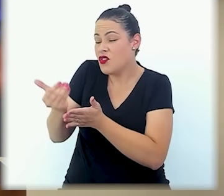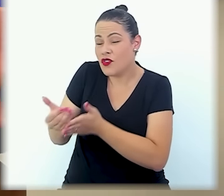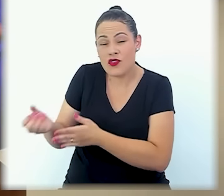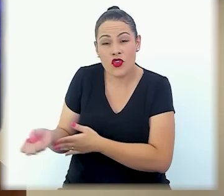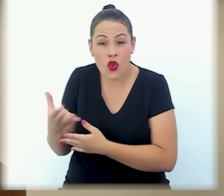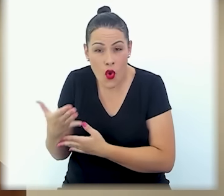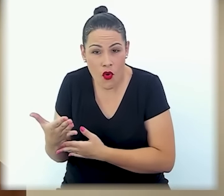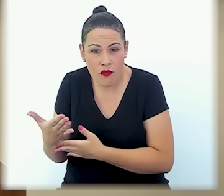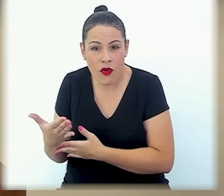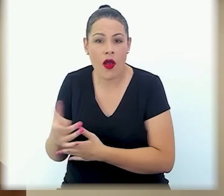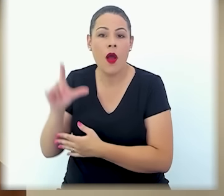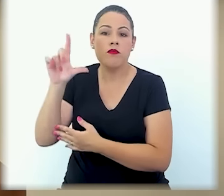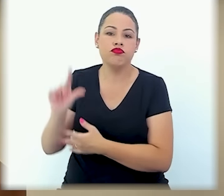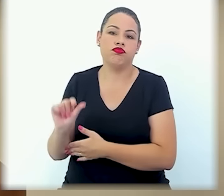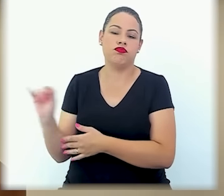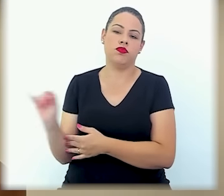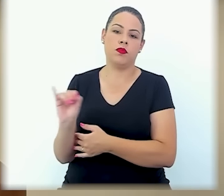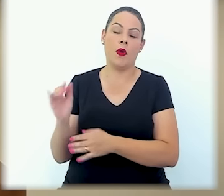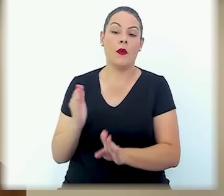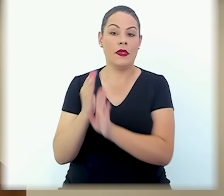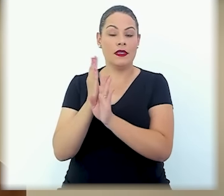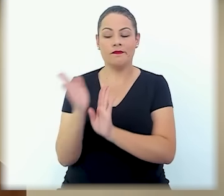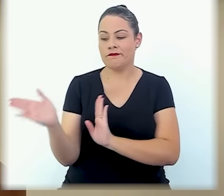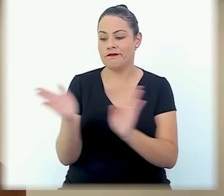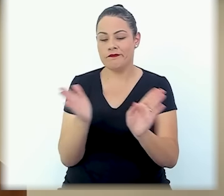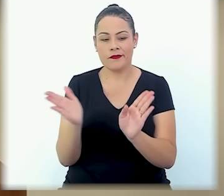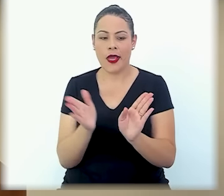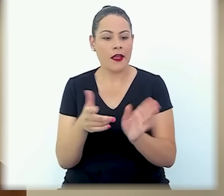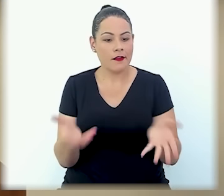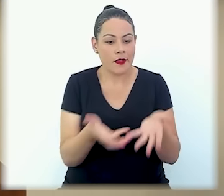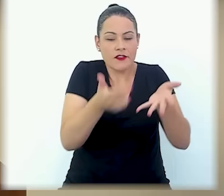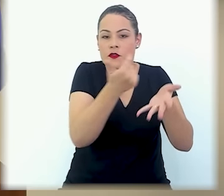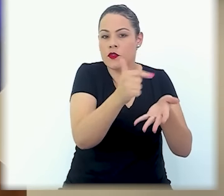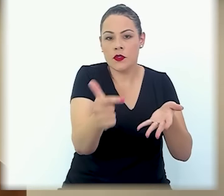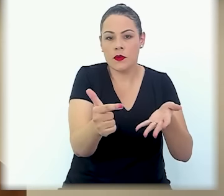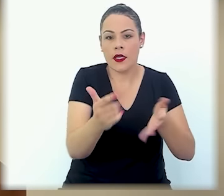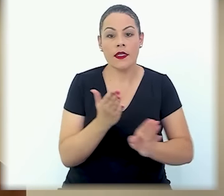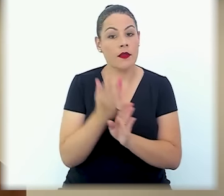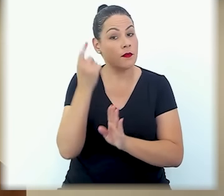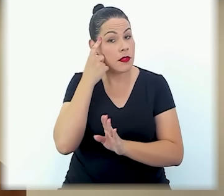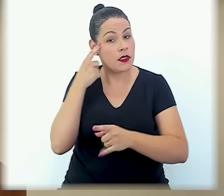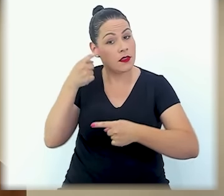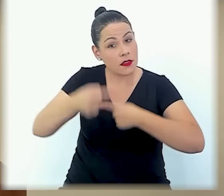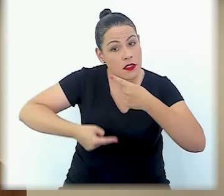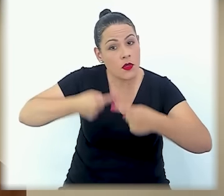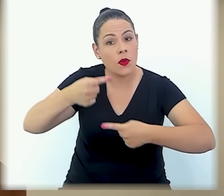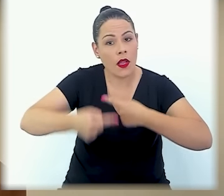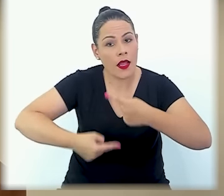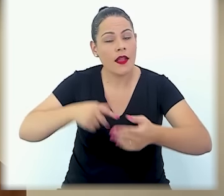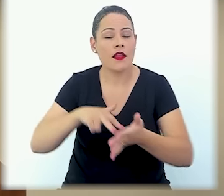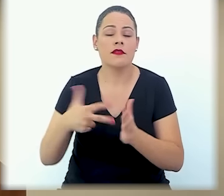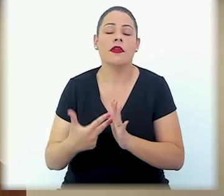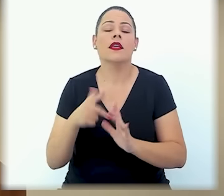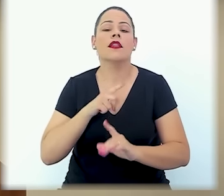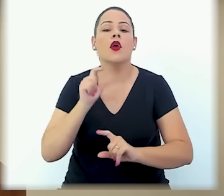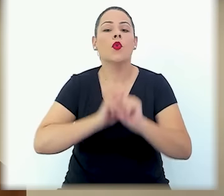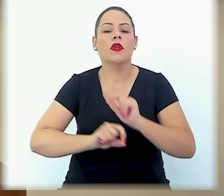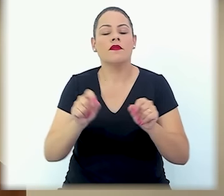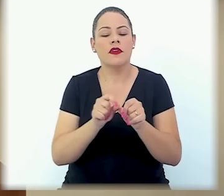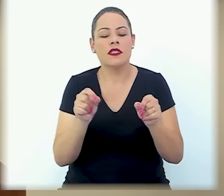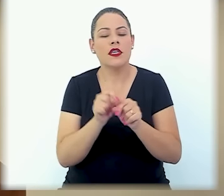do que isso. Então você não tem um incentivo à matéria reciclada, que seria, né? Quando nós falamos da circularidade, é isso, né? Você